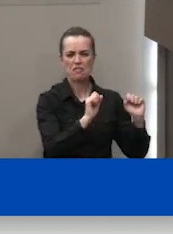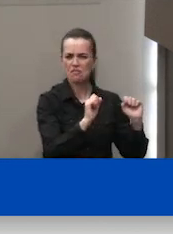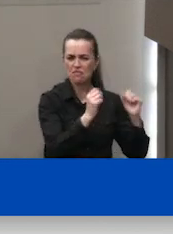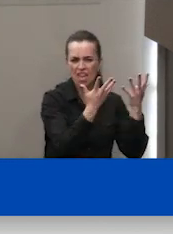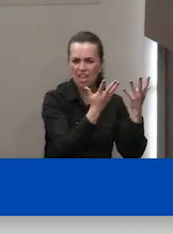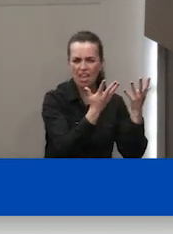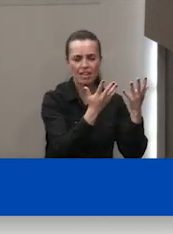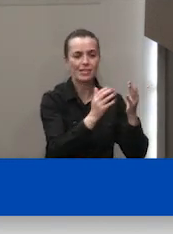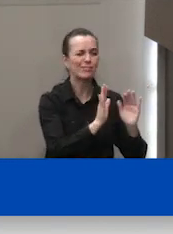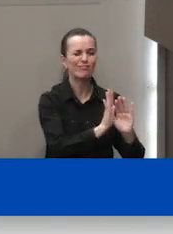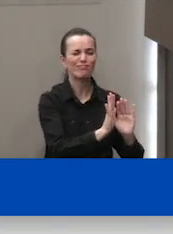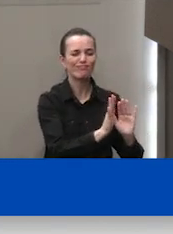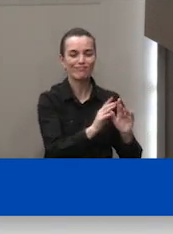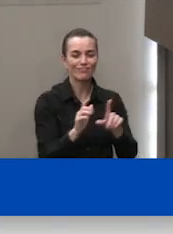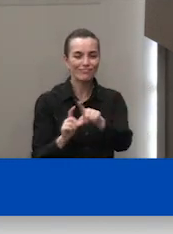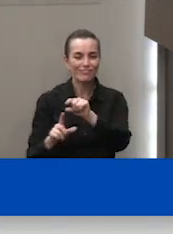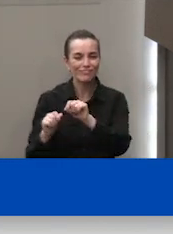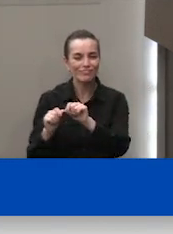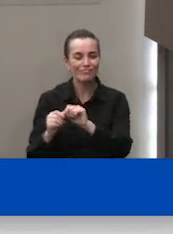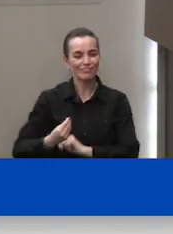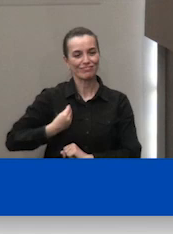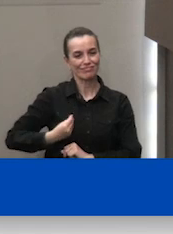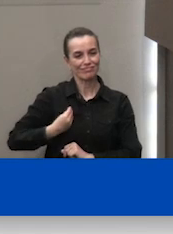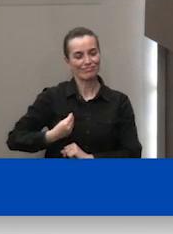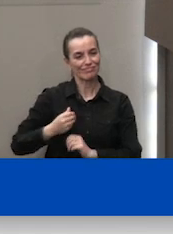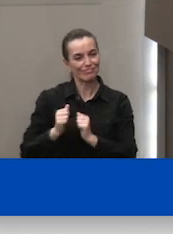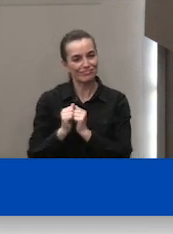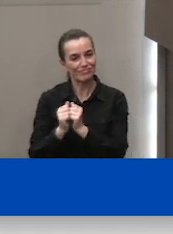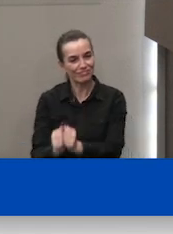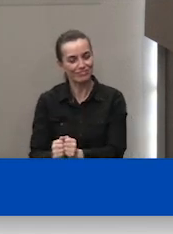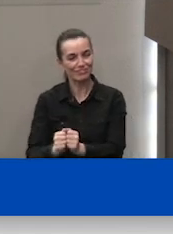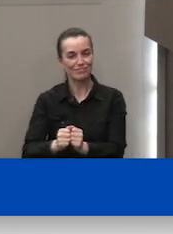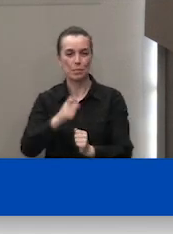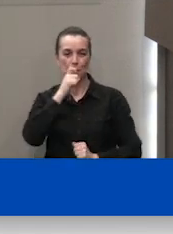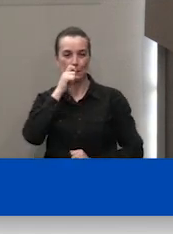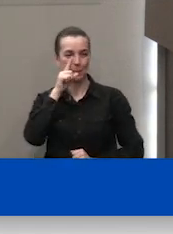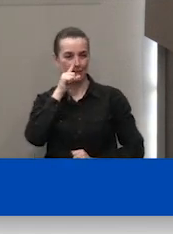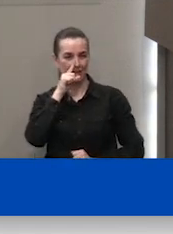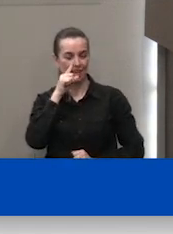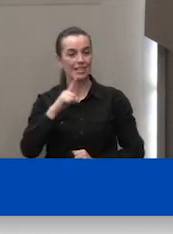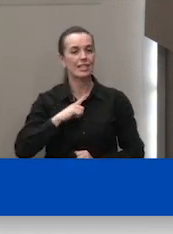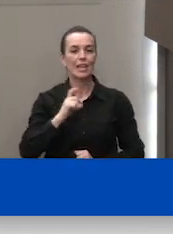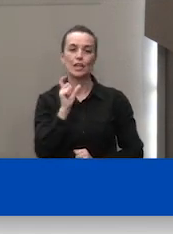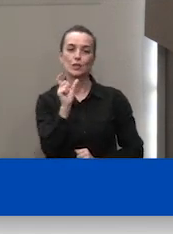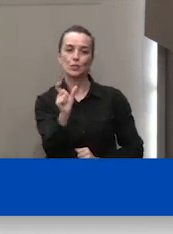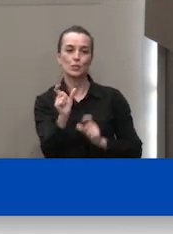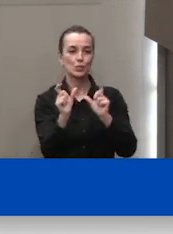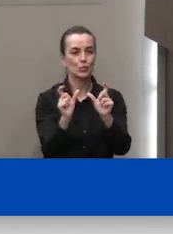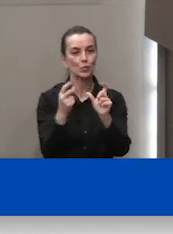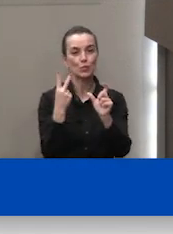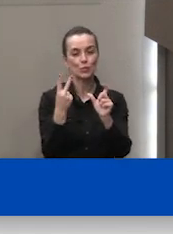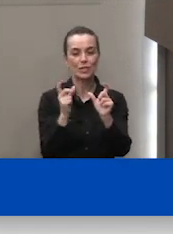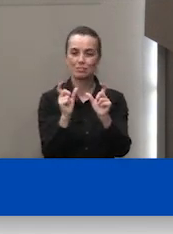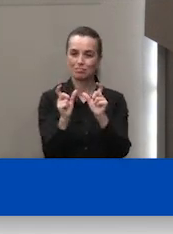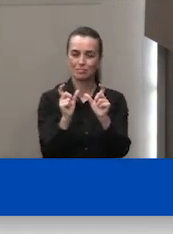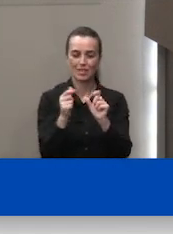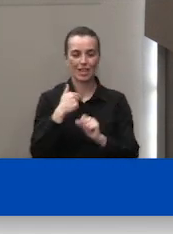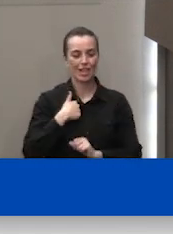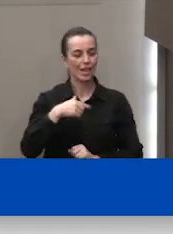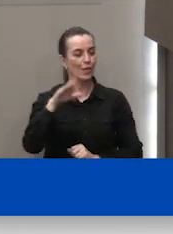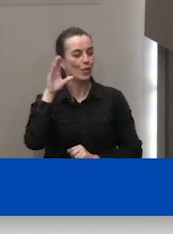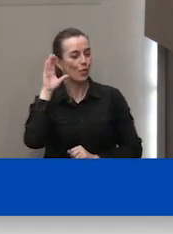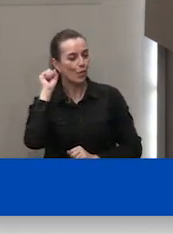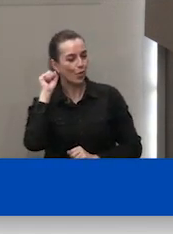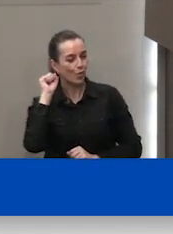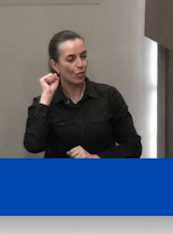alguma coisa, eles preferem ficar com os pais. E tem duas palavras que me marcam muito, né? Que eu ouvi. A